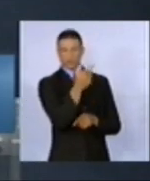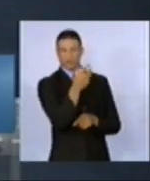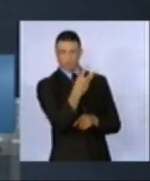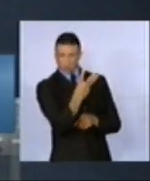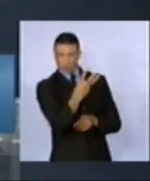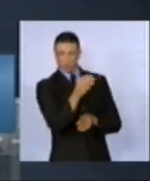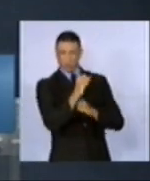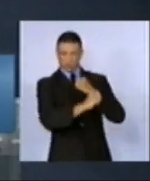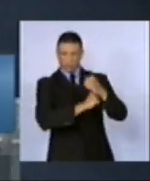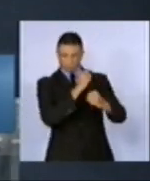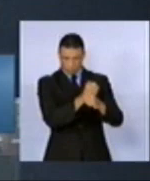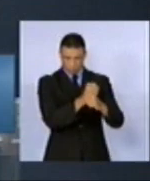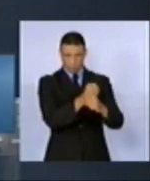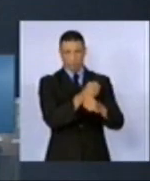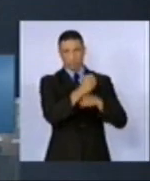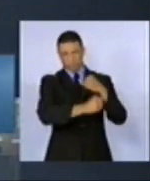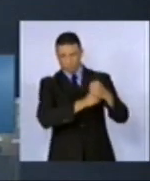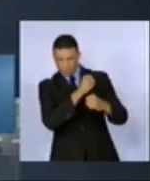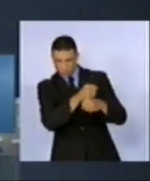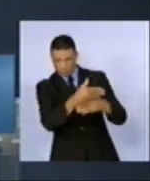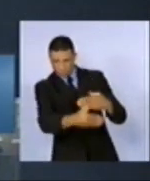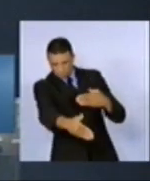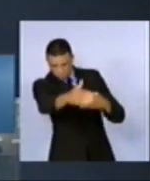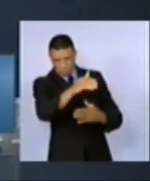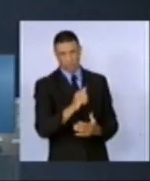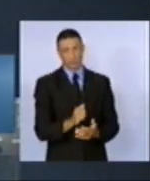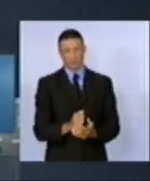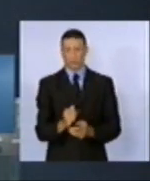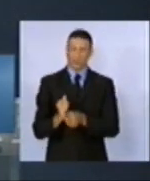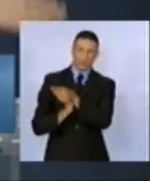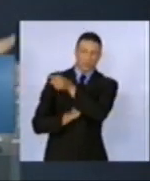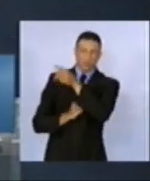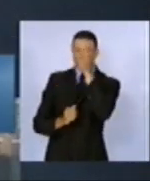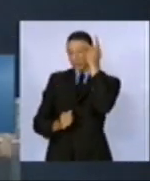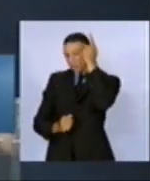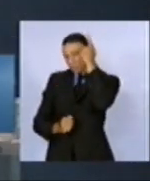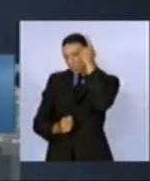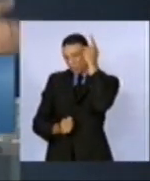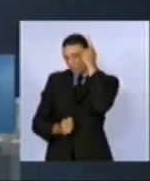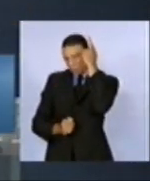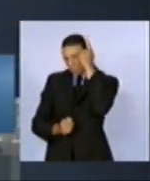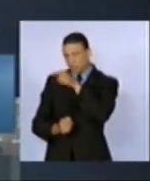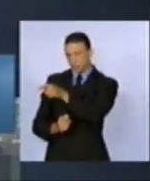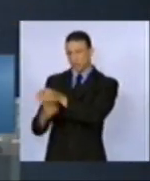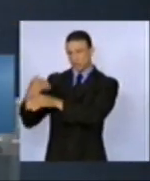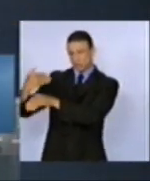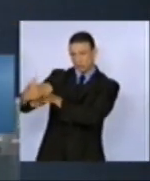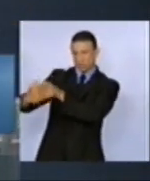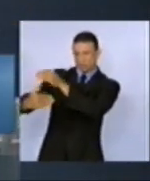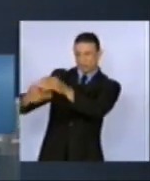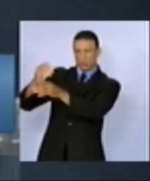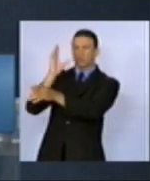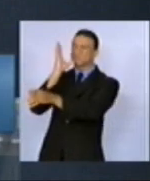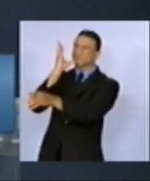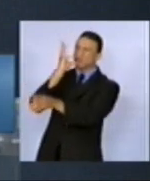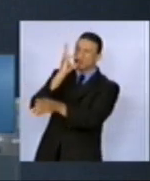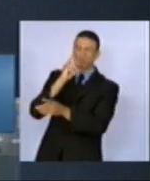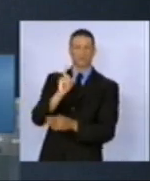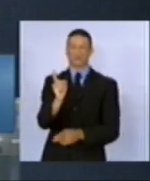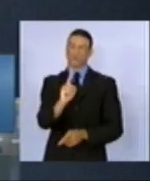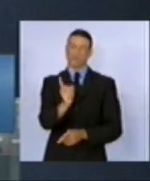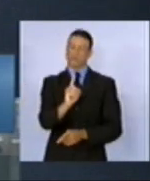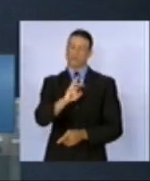ano ok eí em São Paulo não tem experimentos longos mas gente suspeito que o o